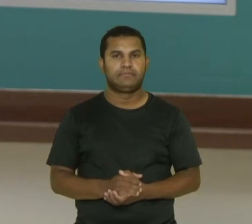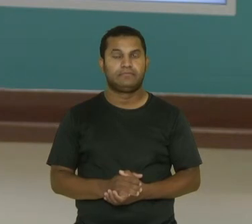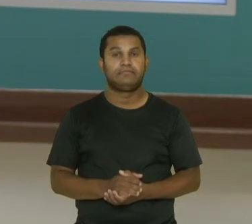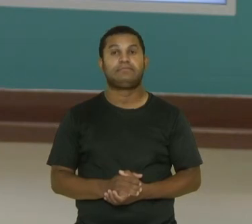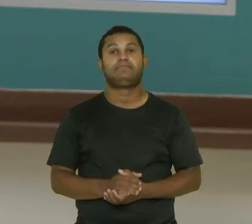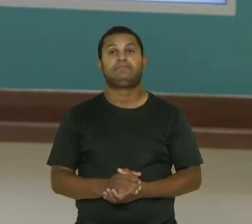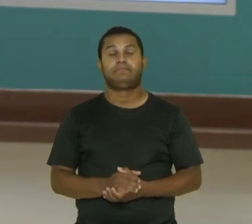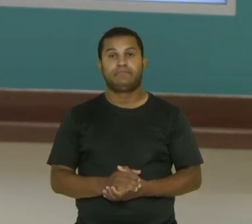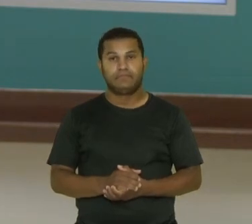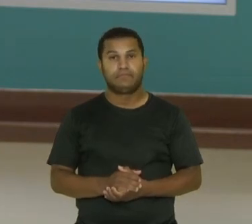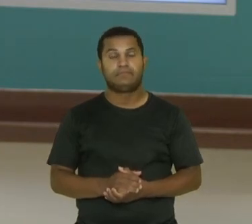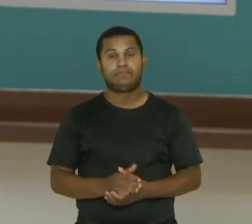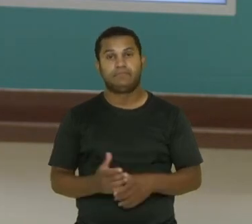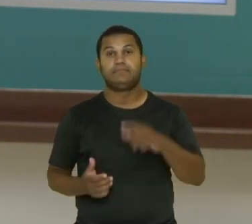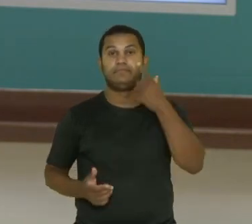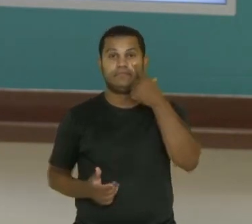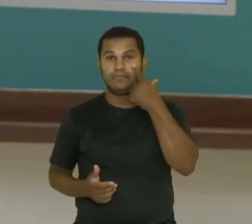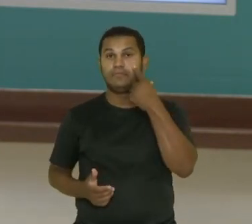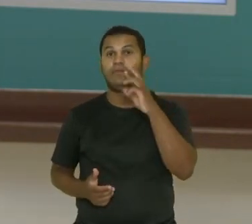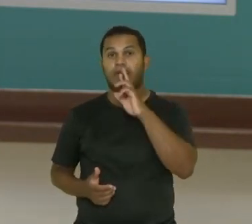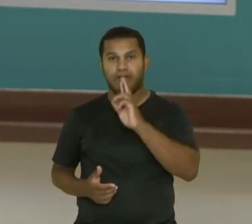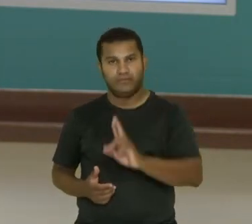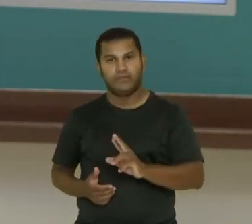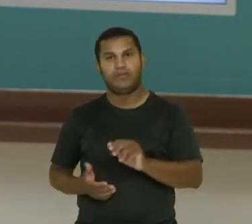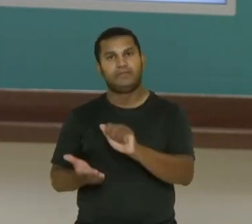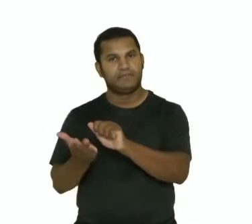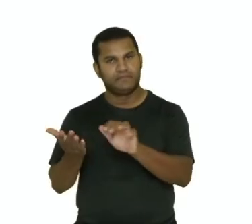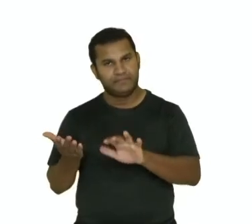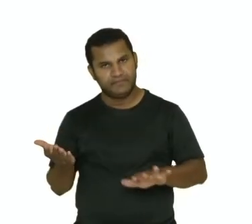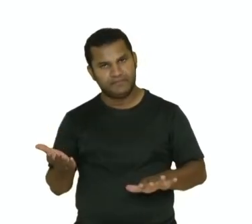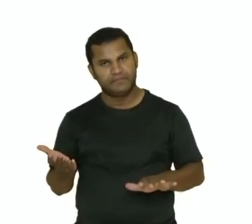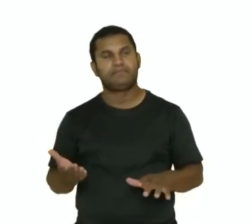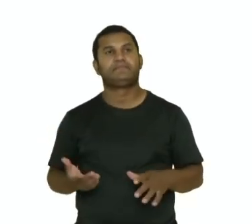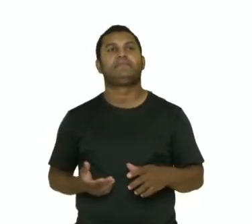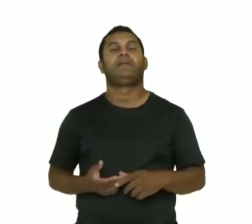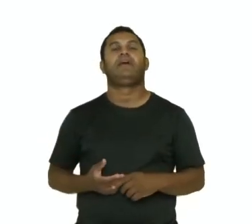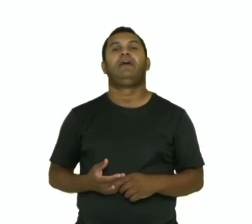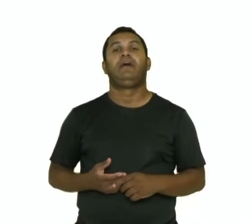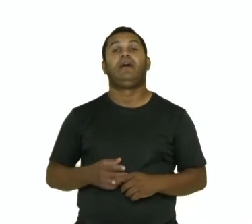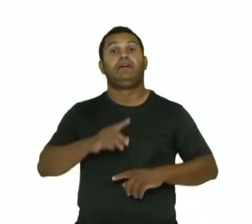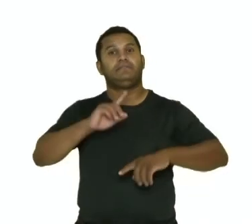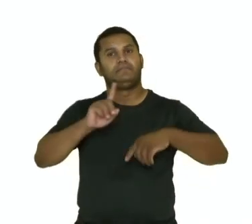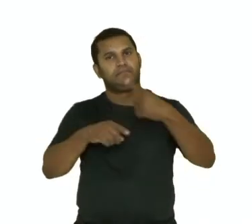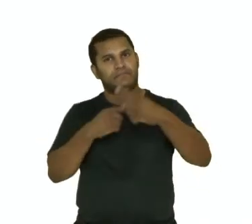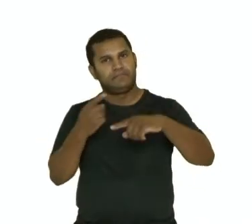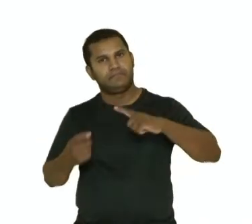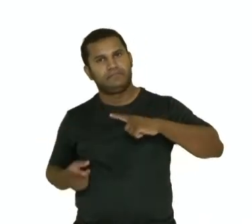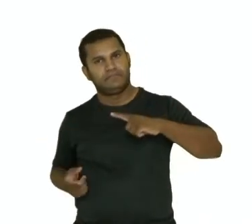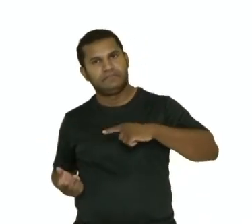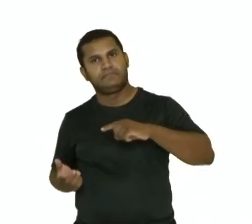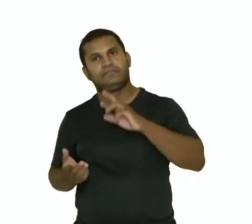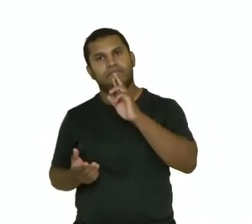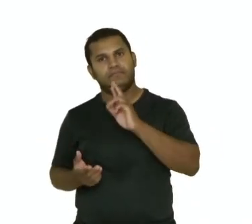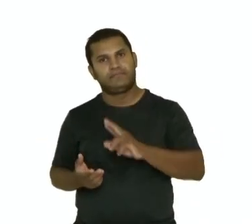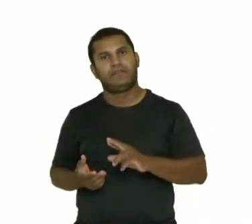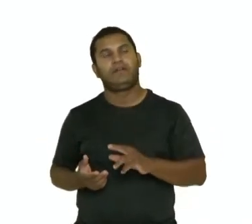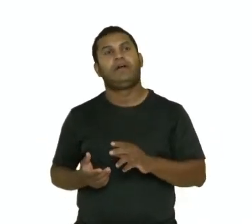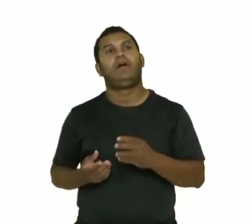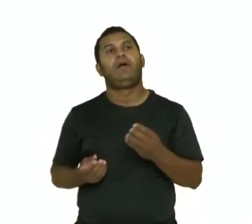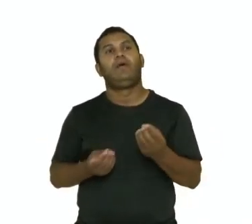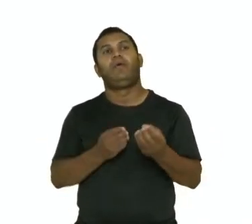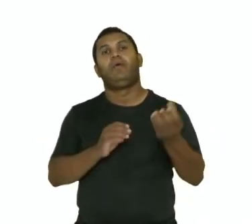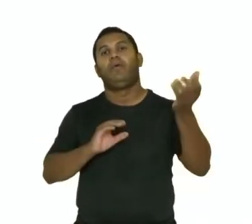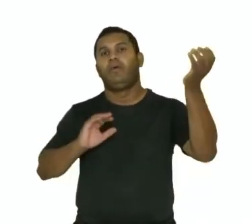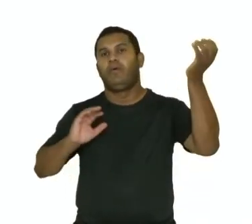Vamos fazer a correção então da nossa atividade, pessoal? Então veja, após a conquista de Cusco, os espanhóis enfrentaram